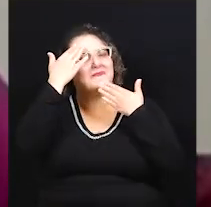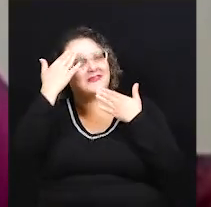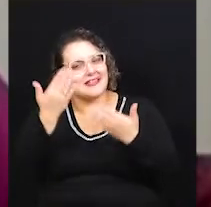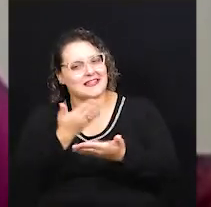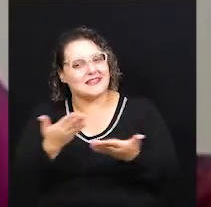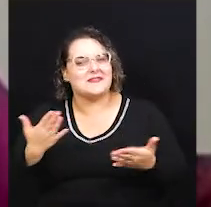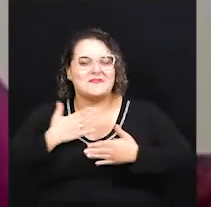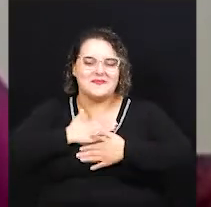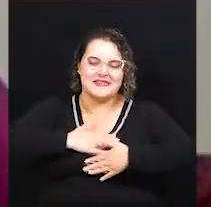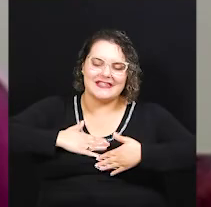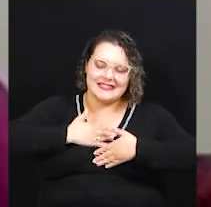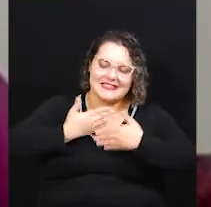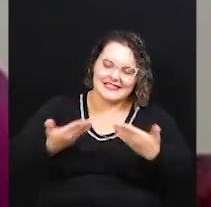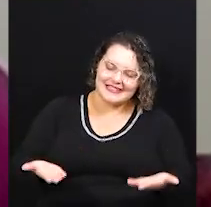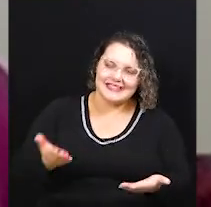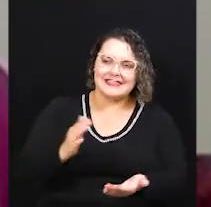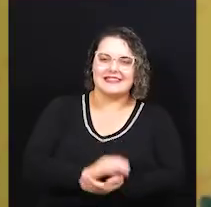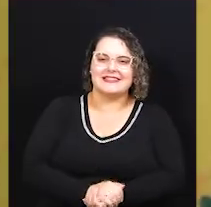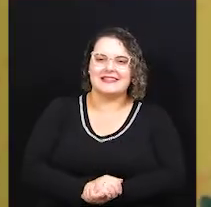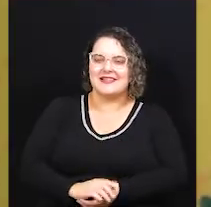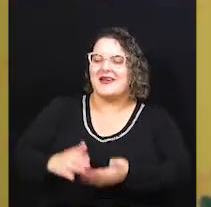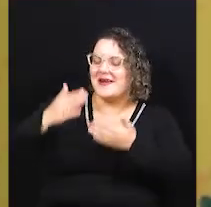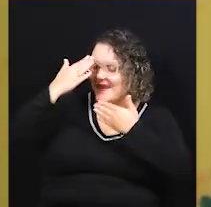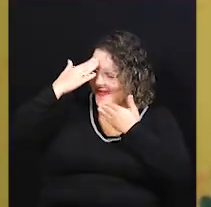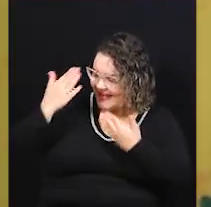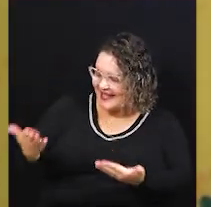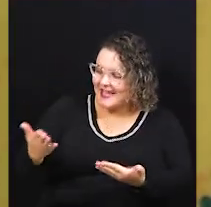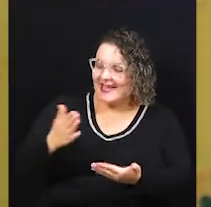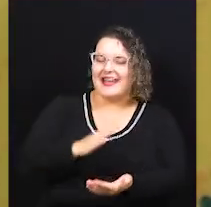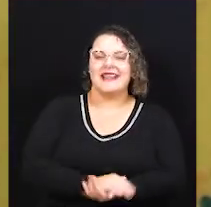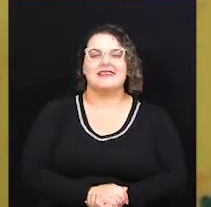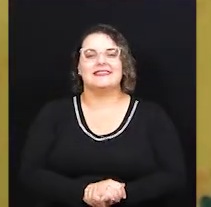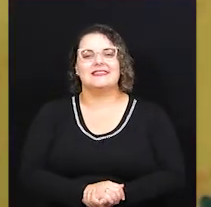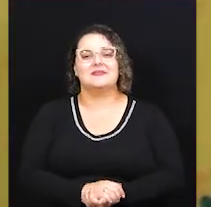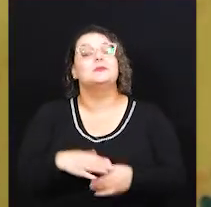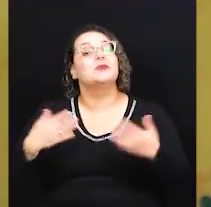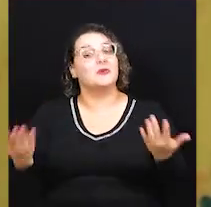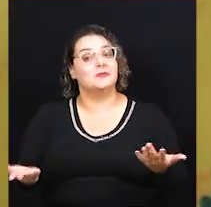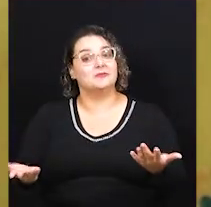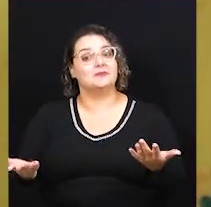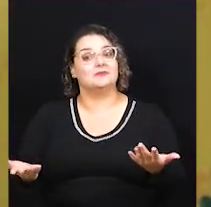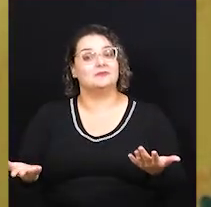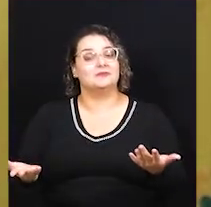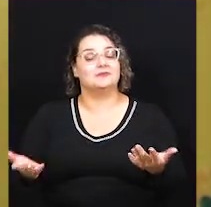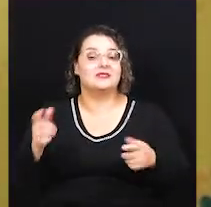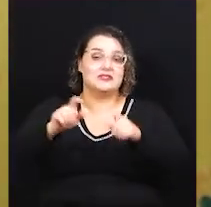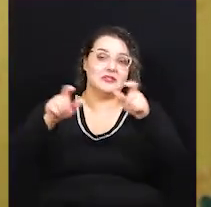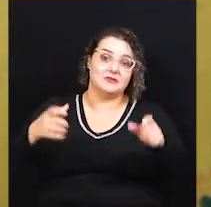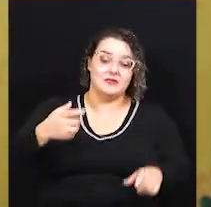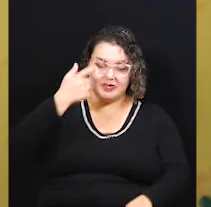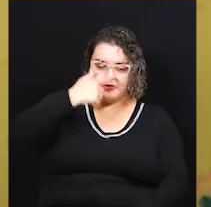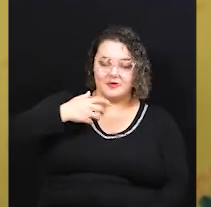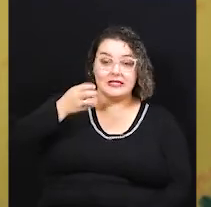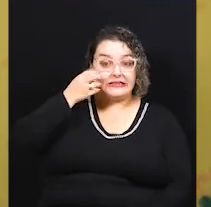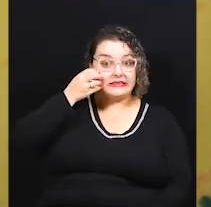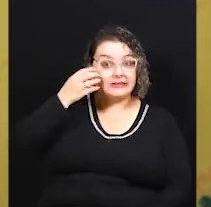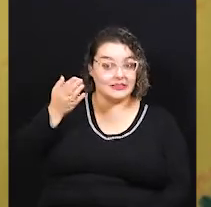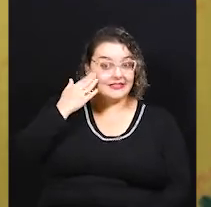obrigada a você. É um prazer enorme estar aqui. Valeu, valeu. Muito obrigado. Bom, pessoal, eu sou